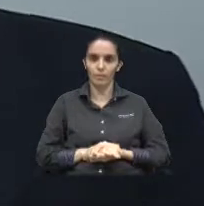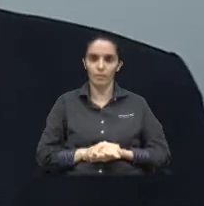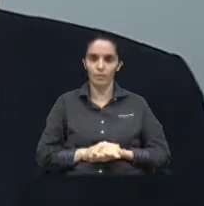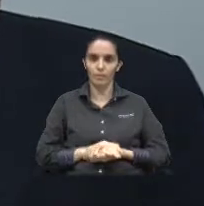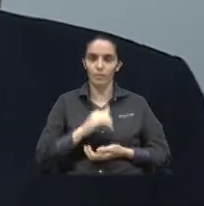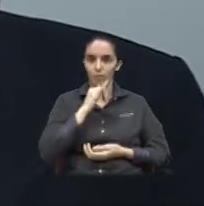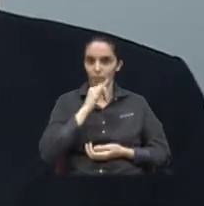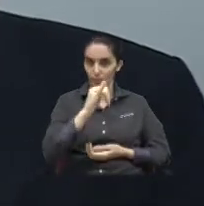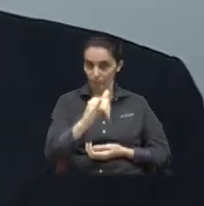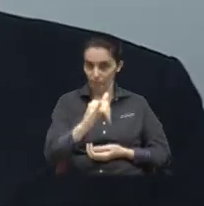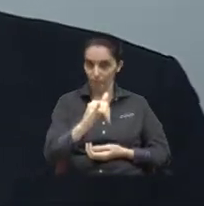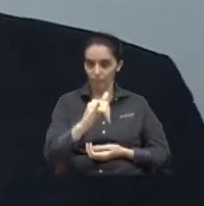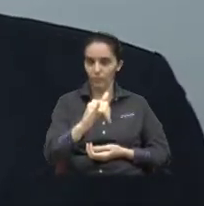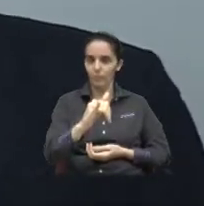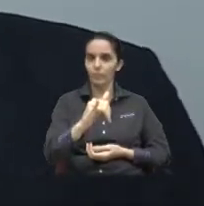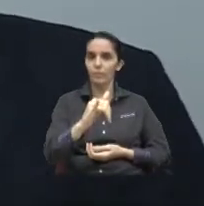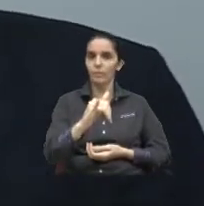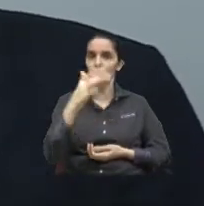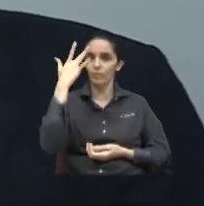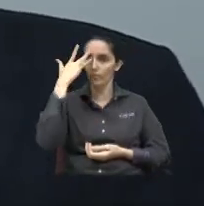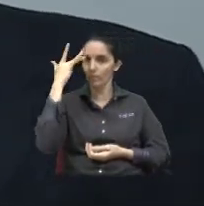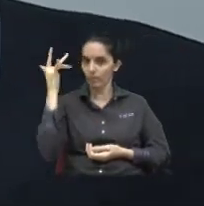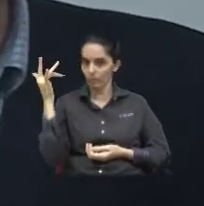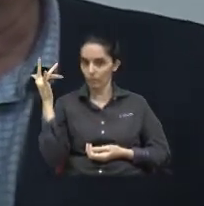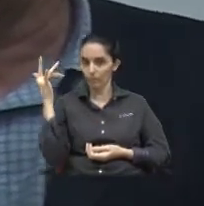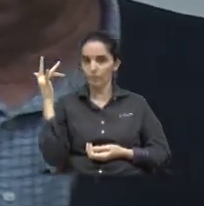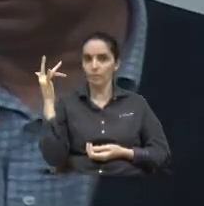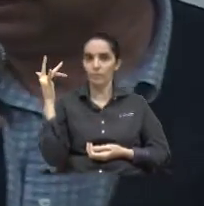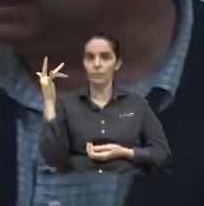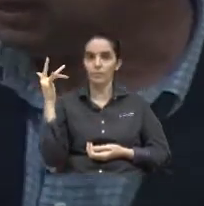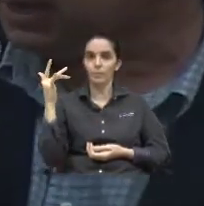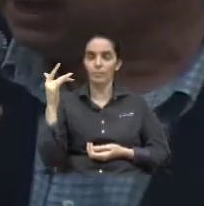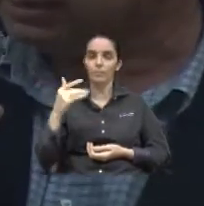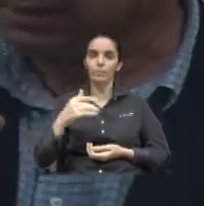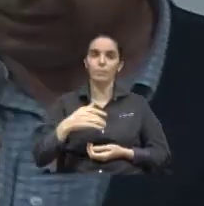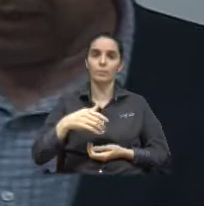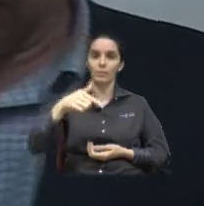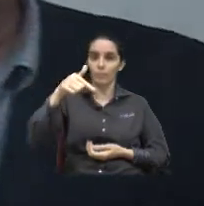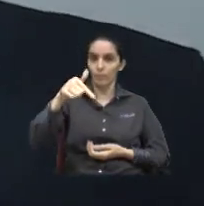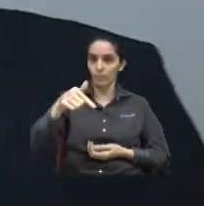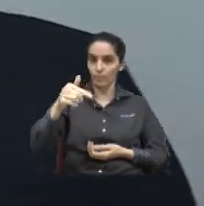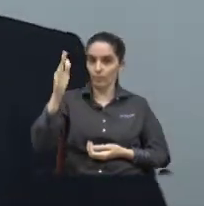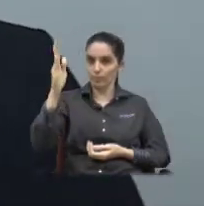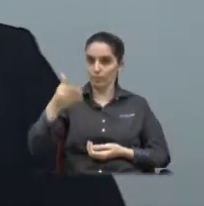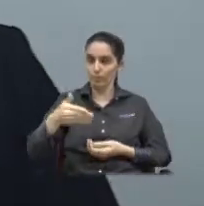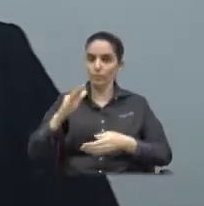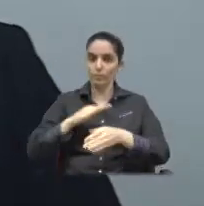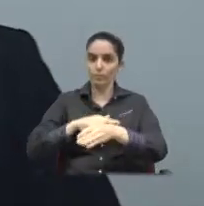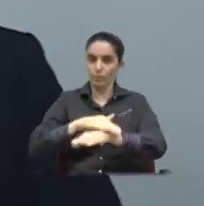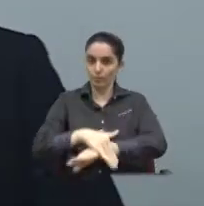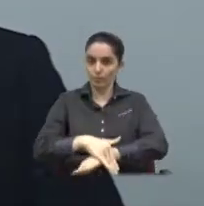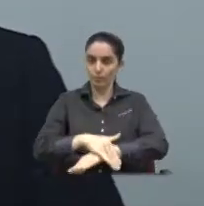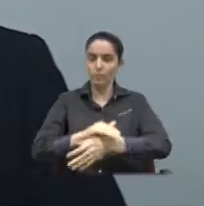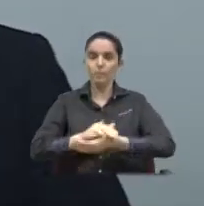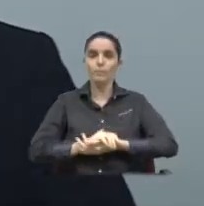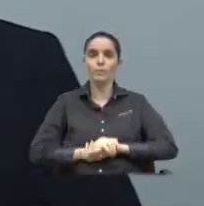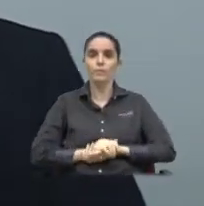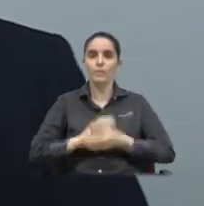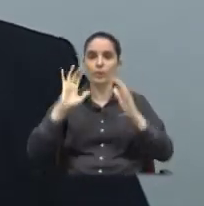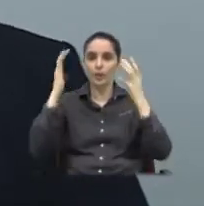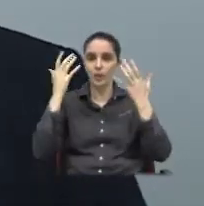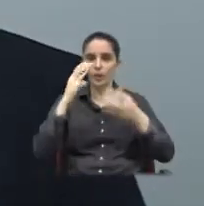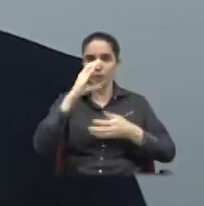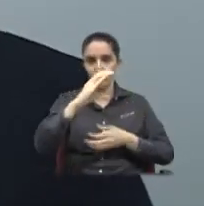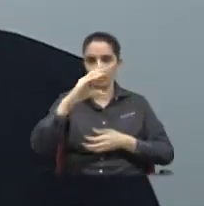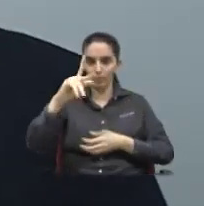informar, presidente, que amanhã, a partir das 19h30, nessa casa, haverá um evento do